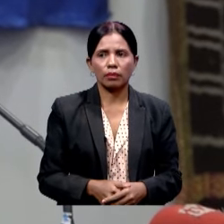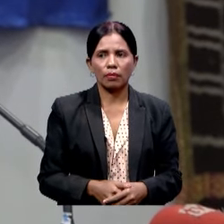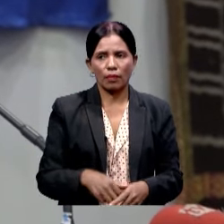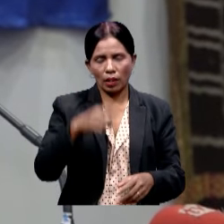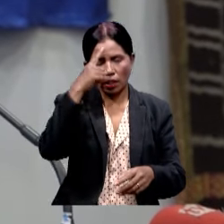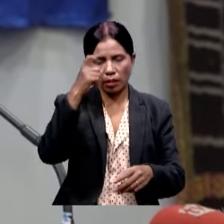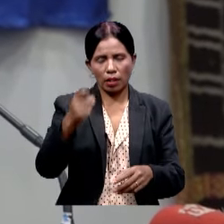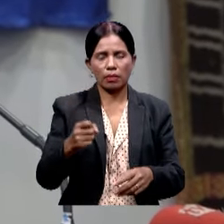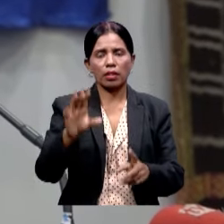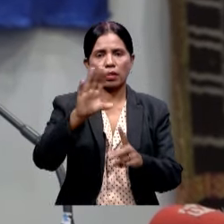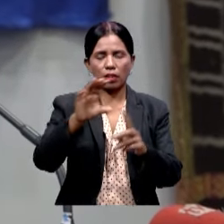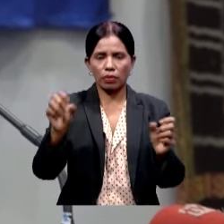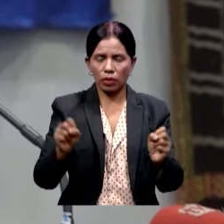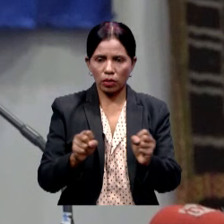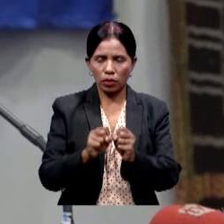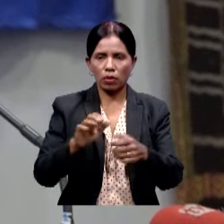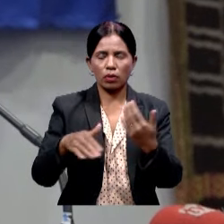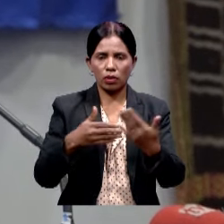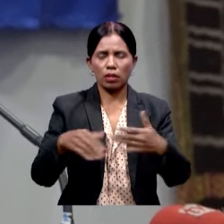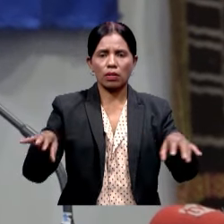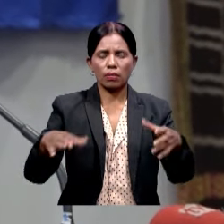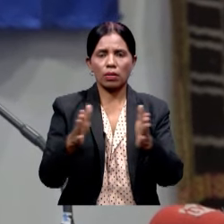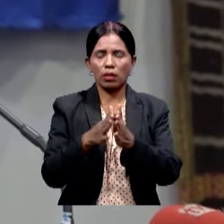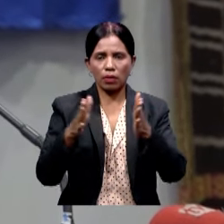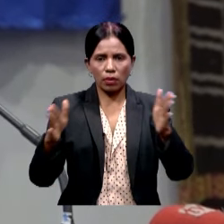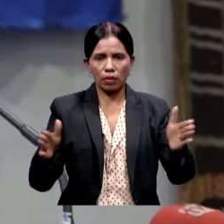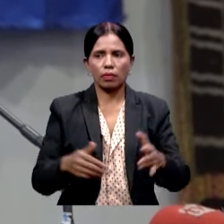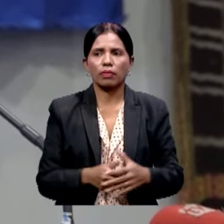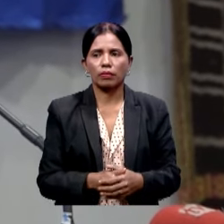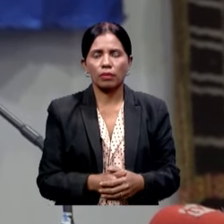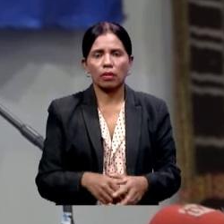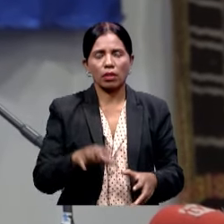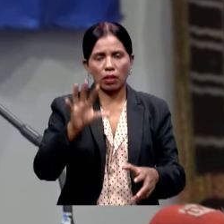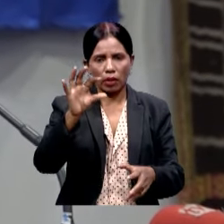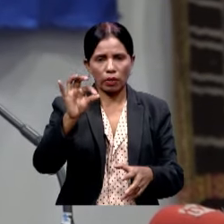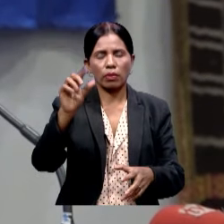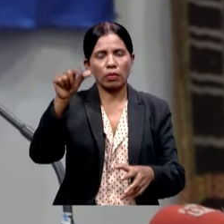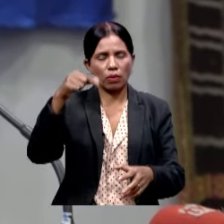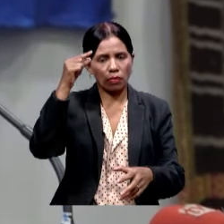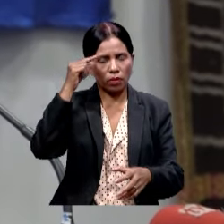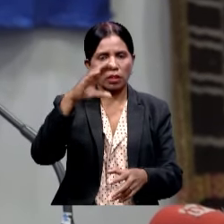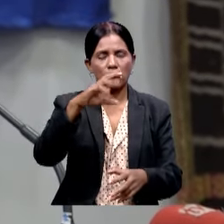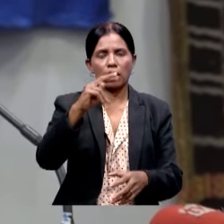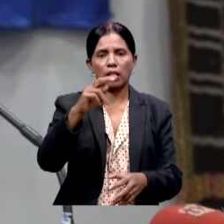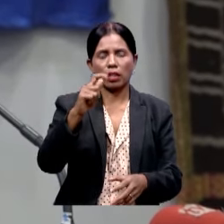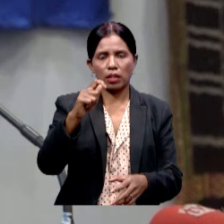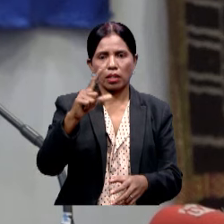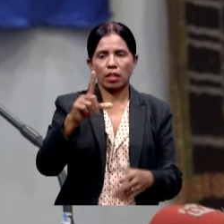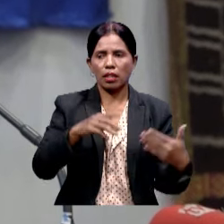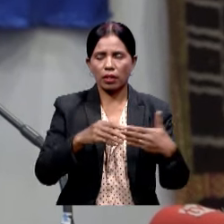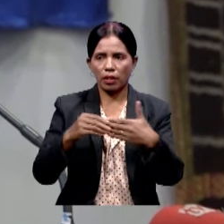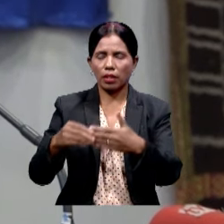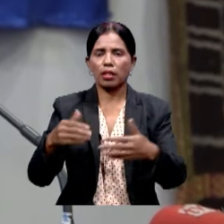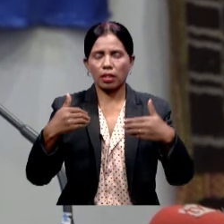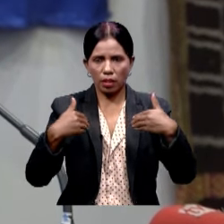Tamba, se fizer Sira, serviço não é bom. Mas não no governo, não é CNRT lidera, né? Hamos